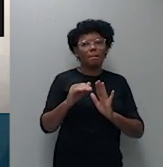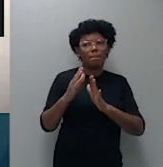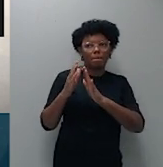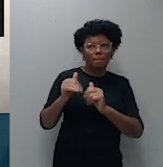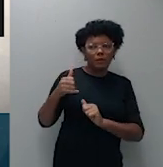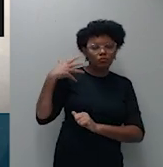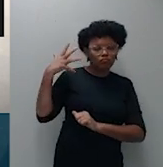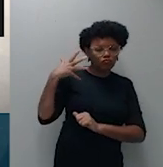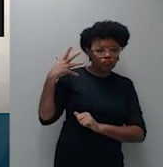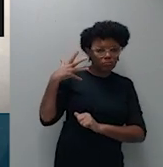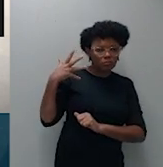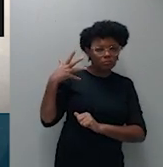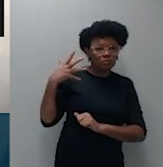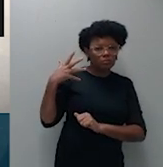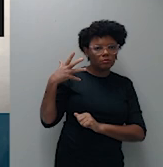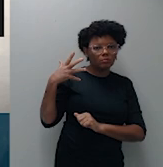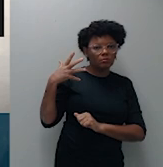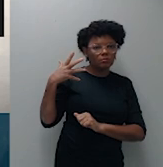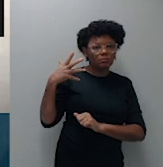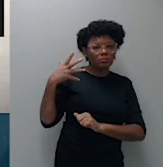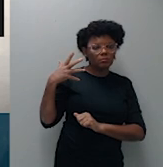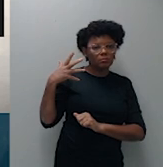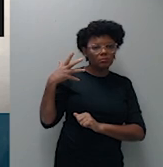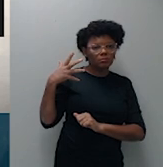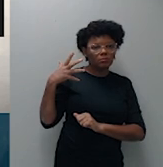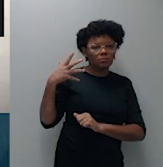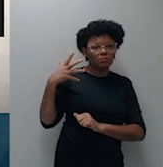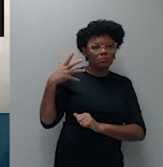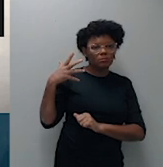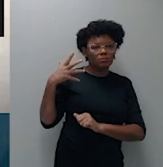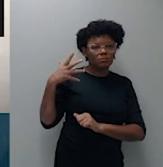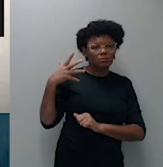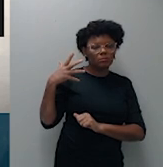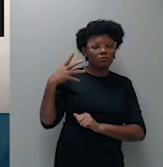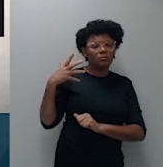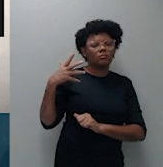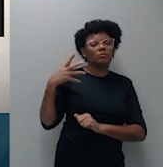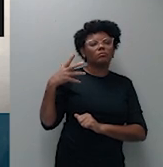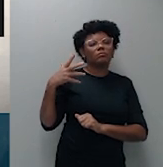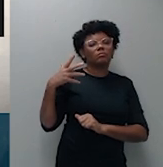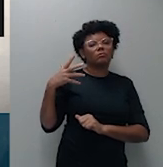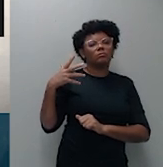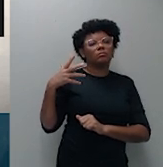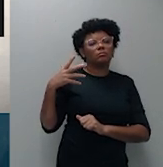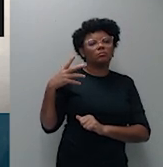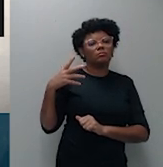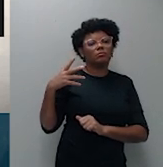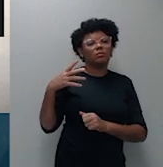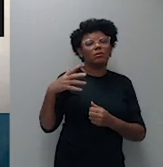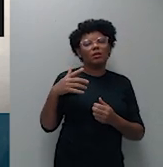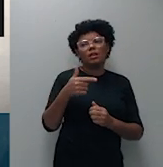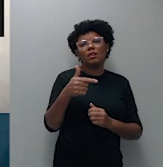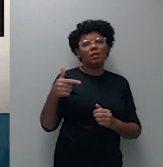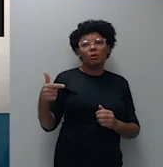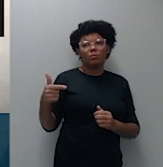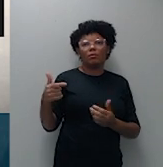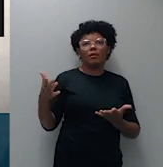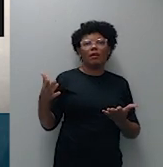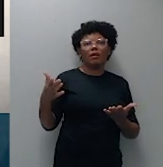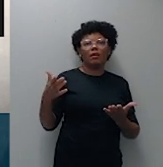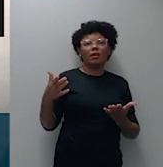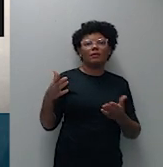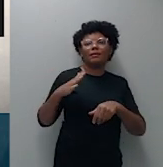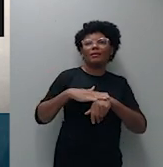pedido de sustentação oral e o ruim de Todavia o que tal Play não encontra respaldo